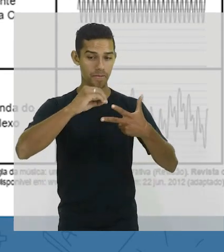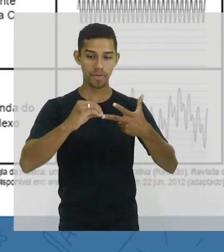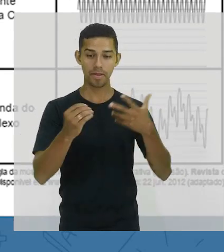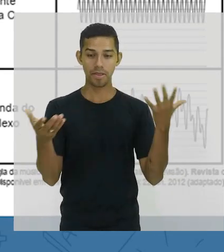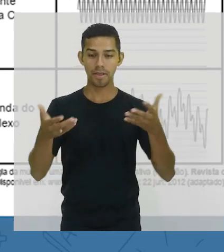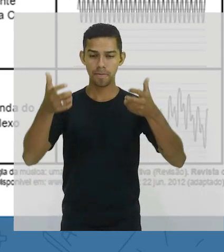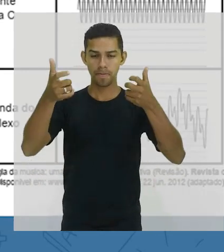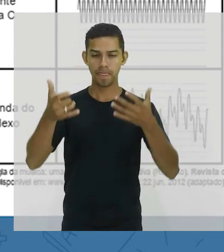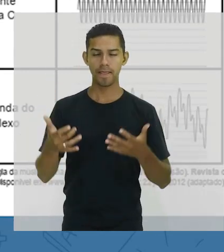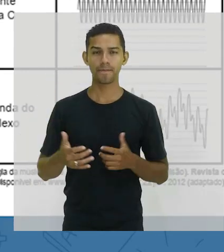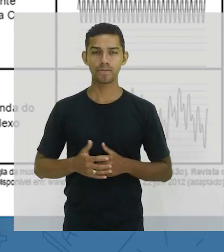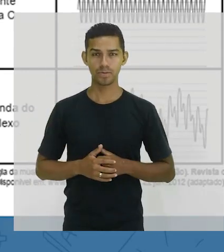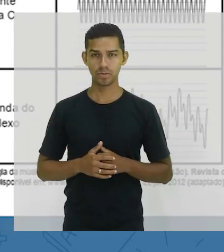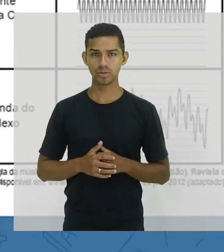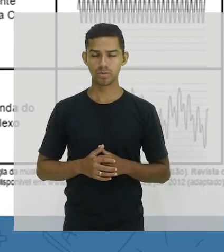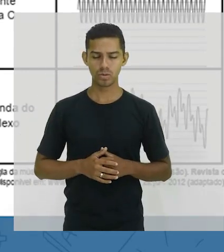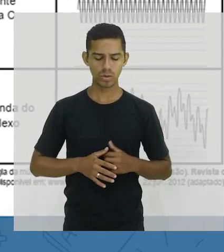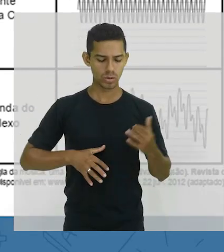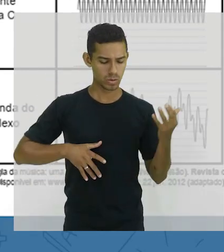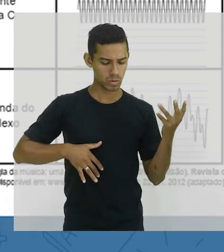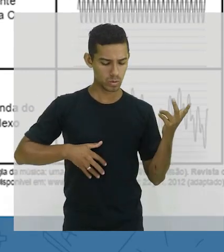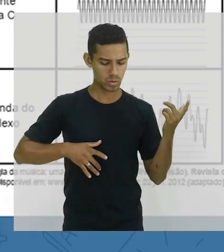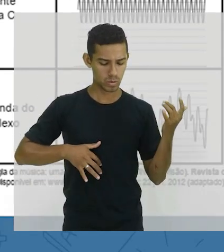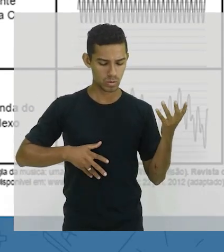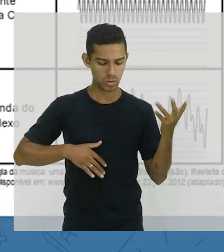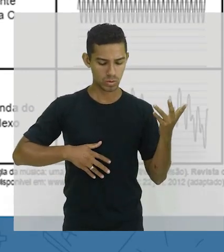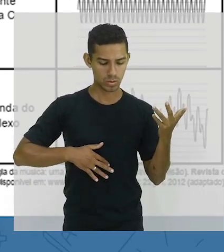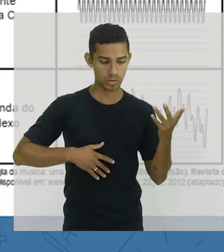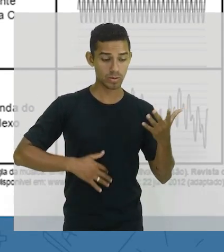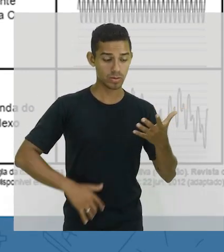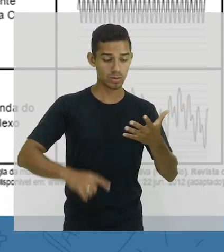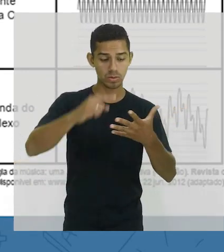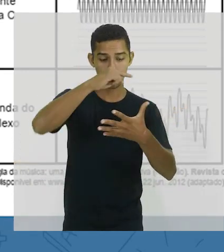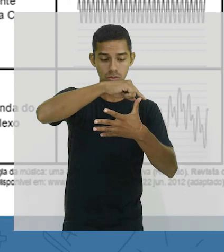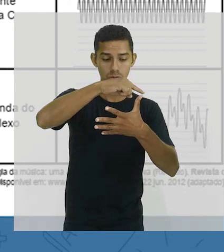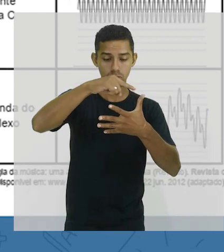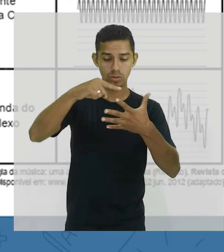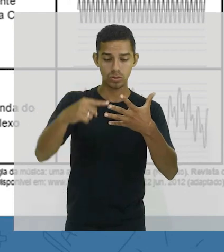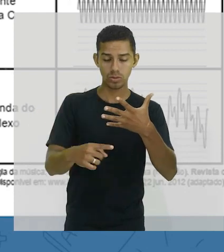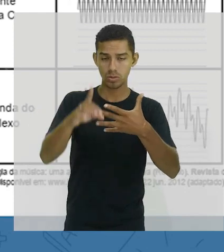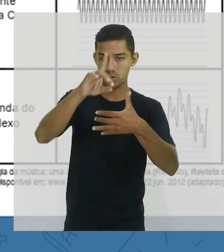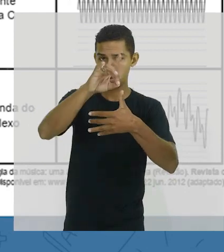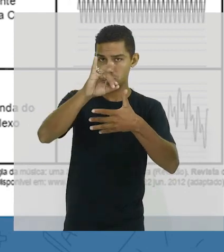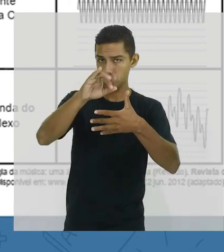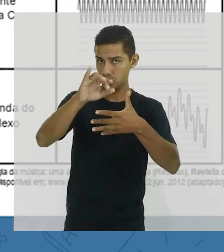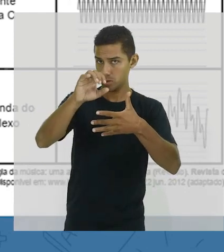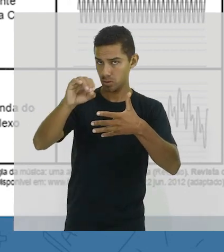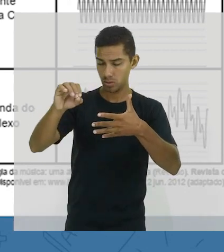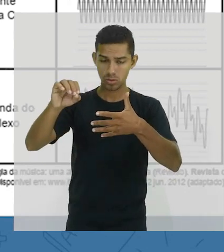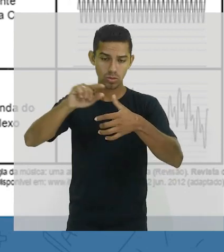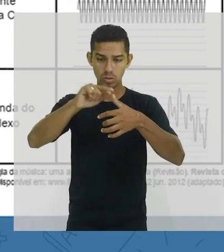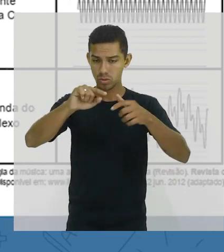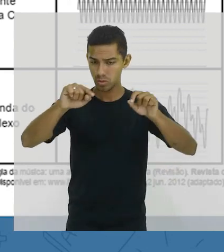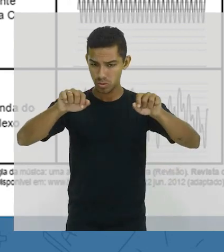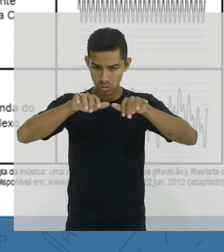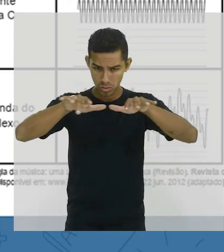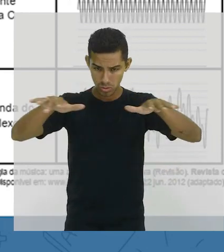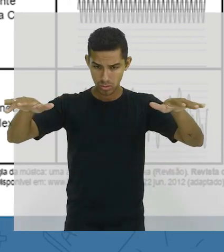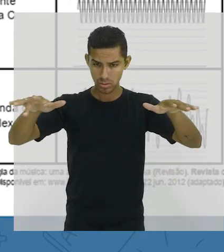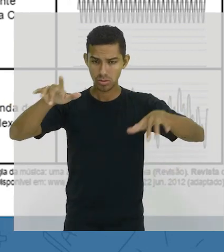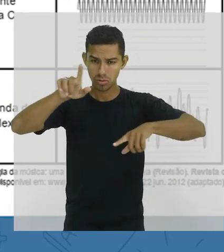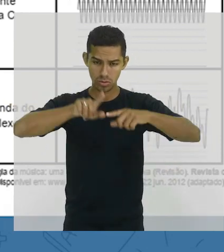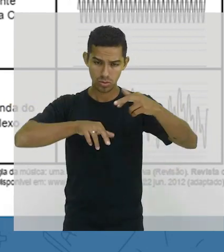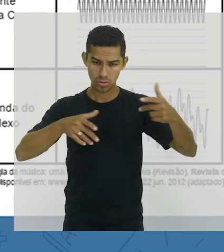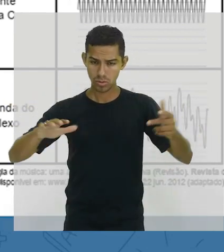seguinte: as notas musicais, assim como a grande maioria dos sons encontrados na natureza,